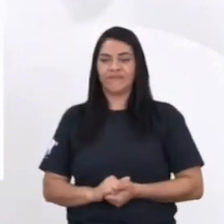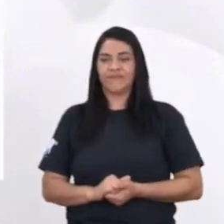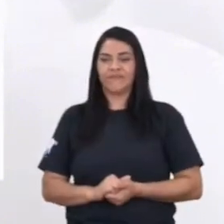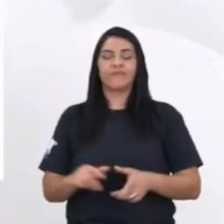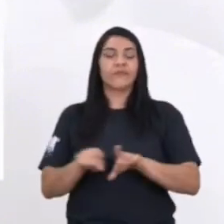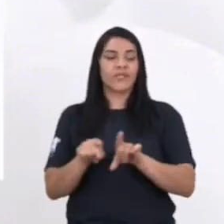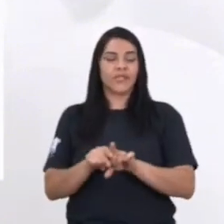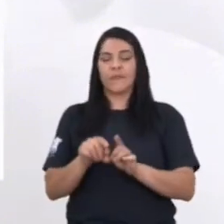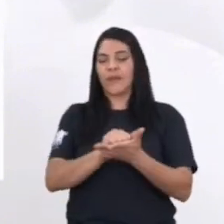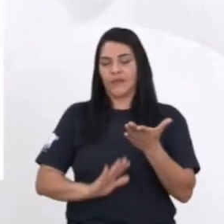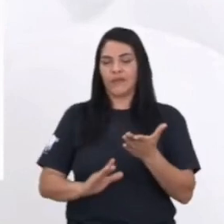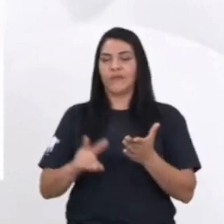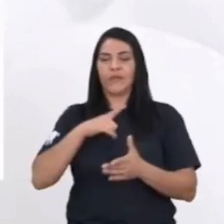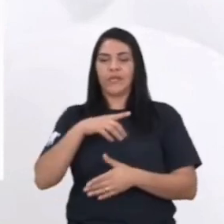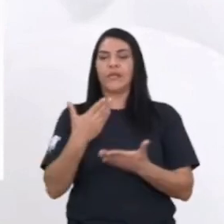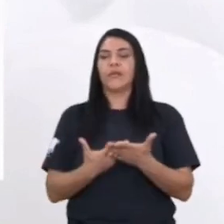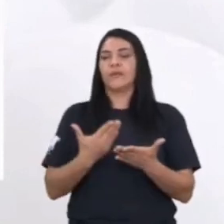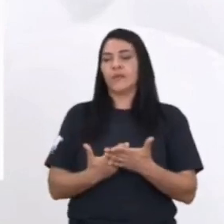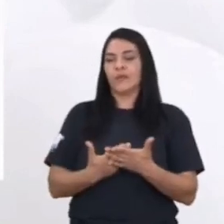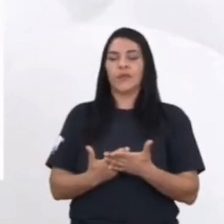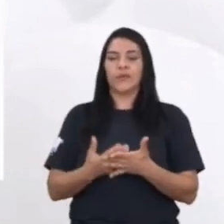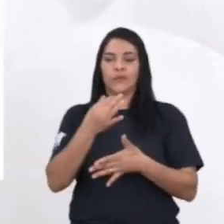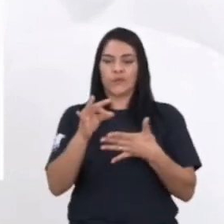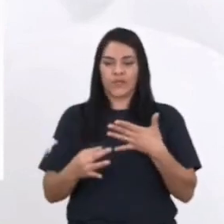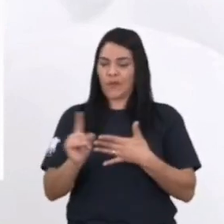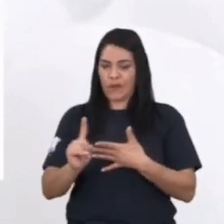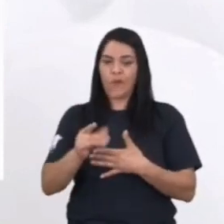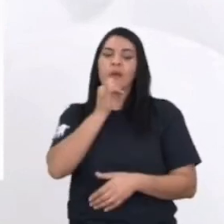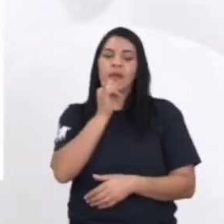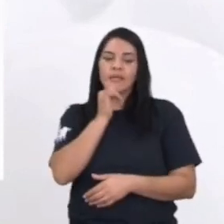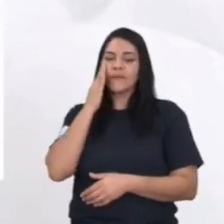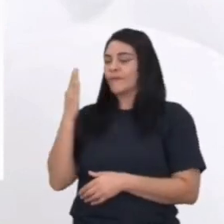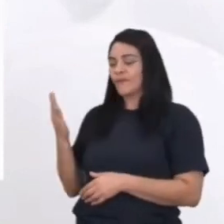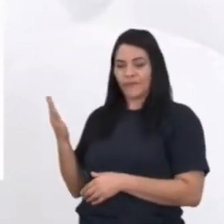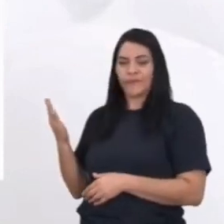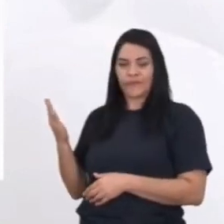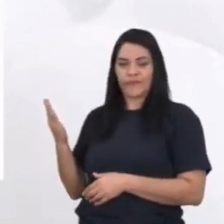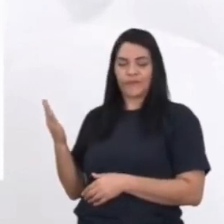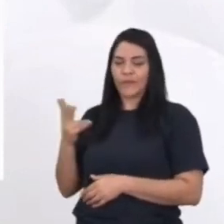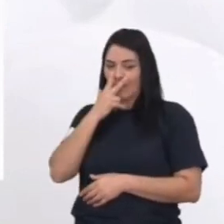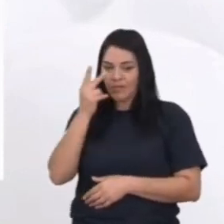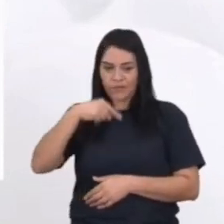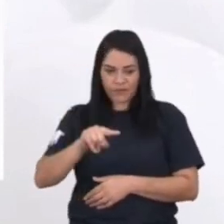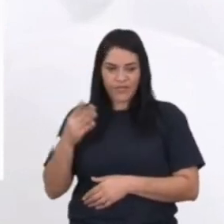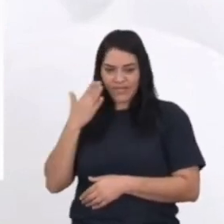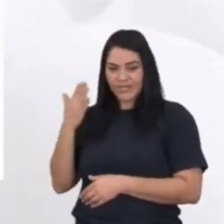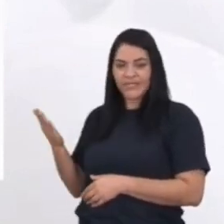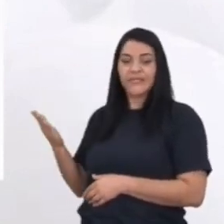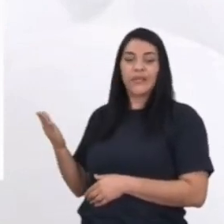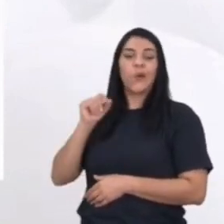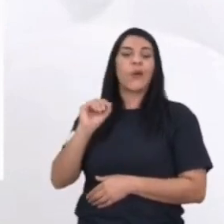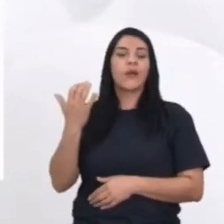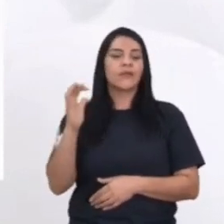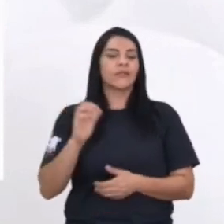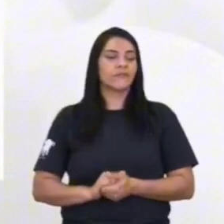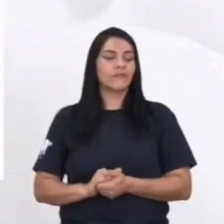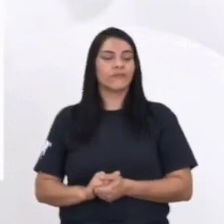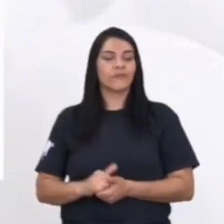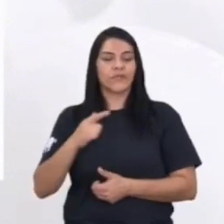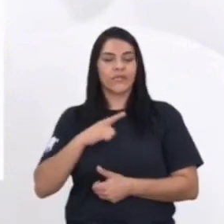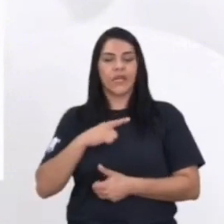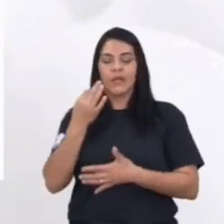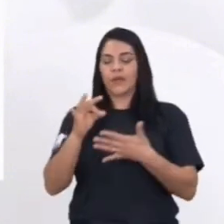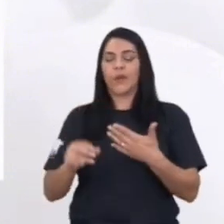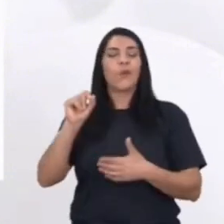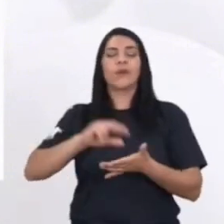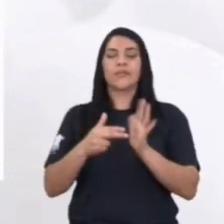e a tarefa ela vai constar para o estudante como incorreção, que é esse exemplo aí que está à esquerda, né? Acho que para vocês é à esquerda também. O que é ciência e aí ali em cima incorreção.